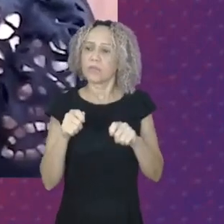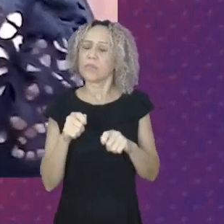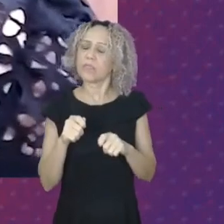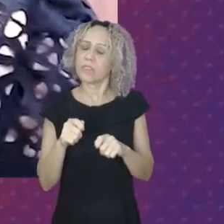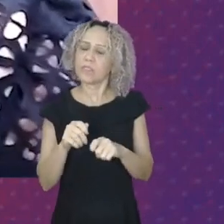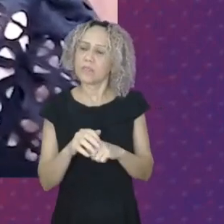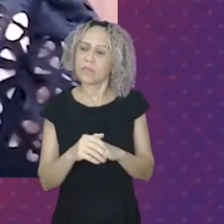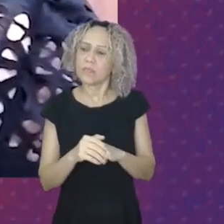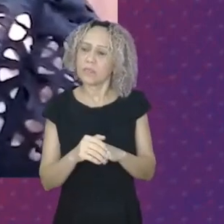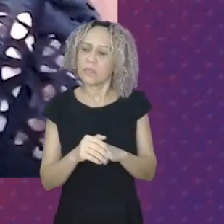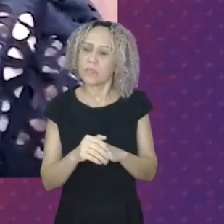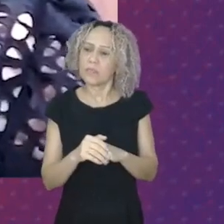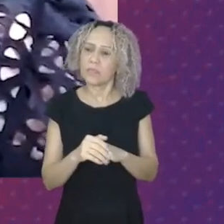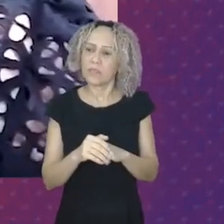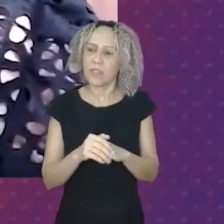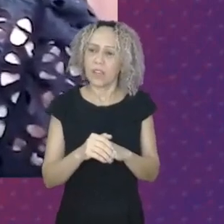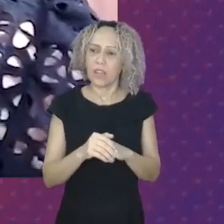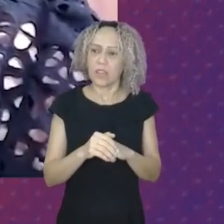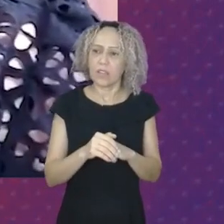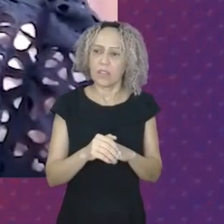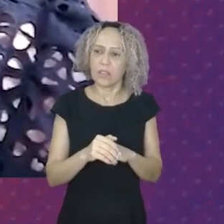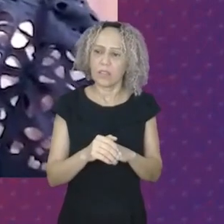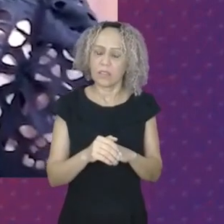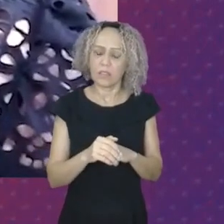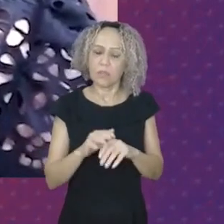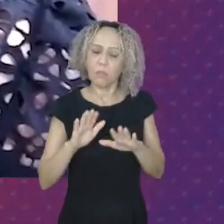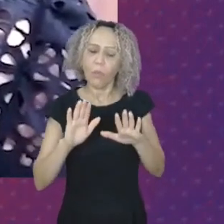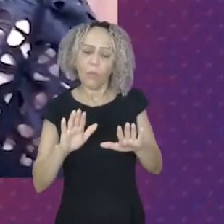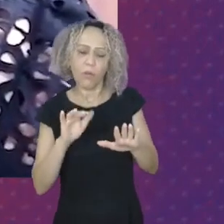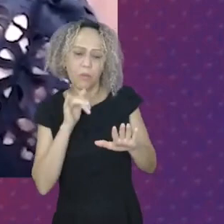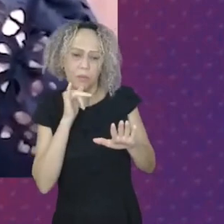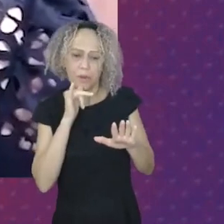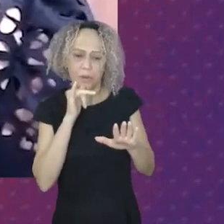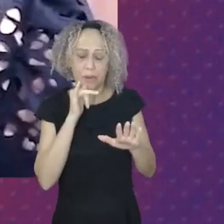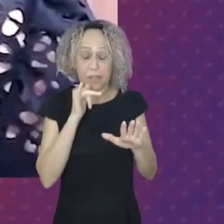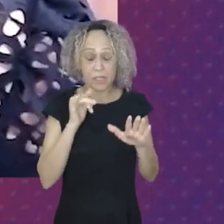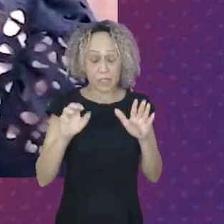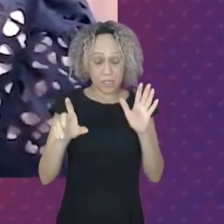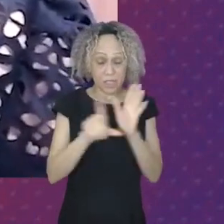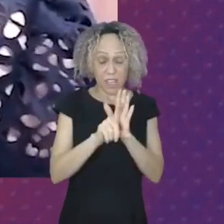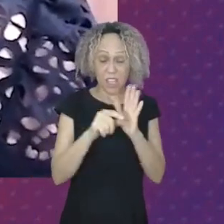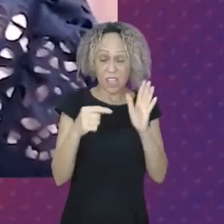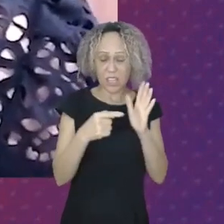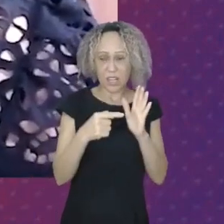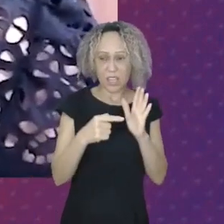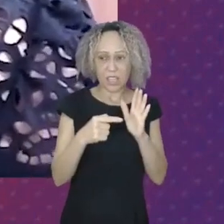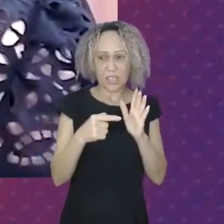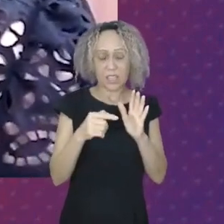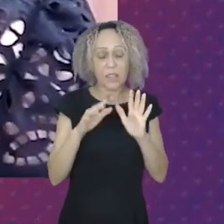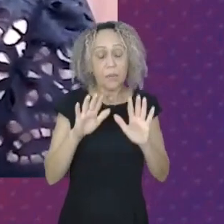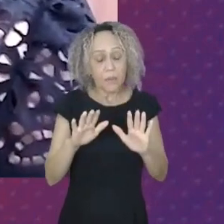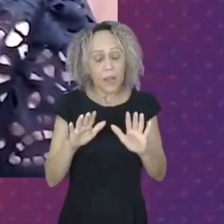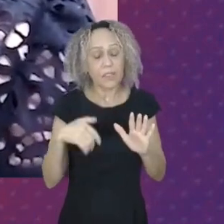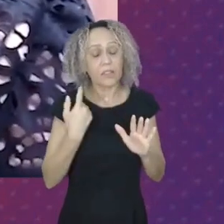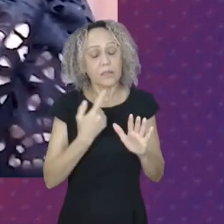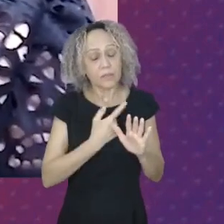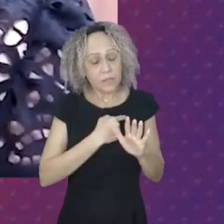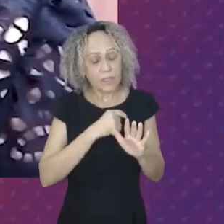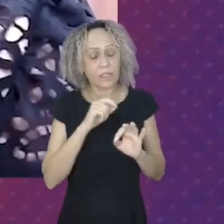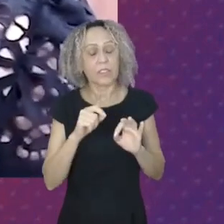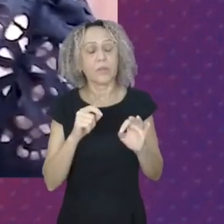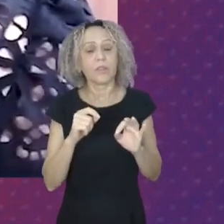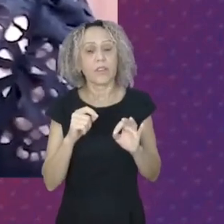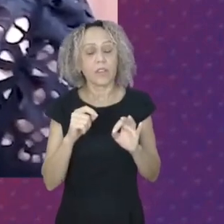viabilizado. Não basta, né, nós termos assegurado em lei muitas das questões que nós sempre lutamos por